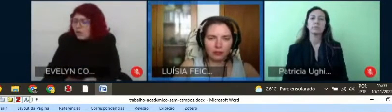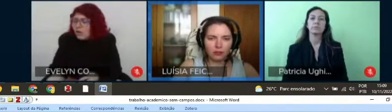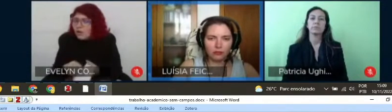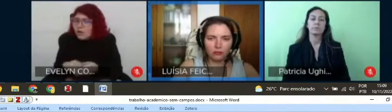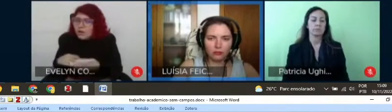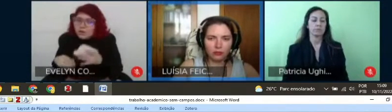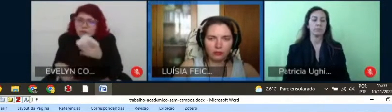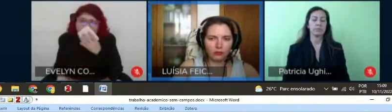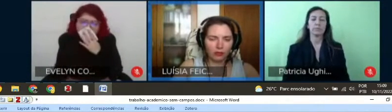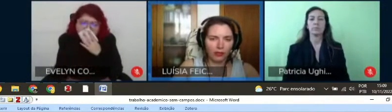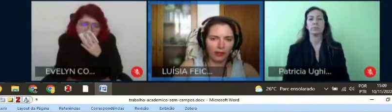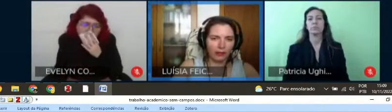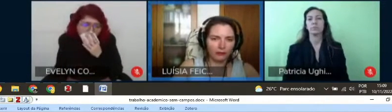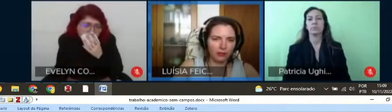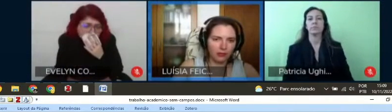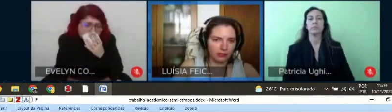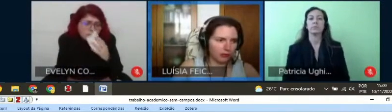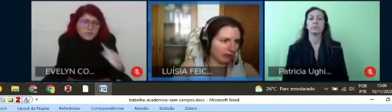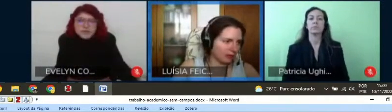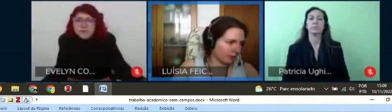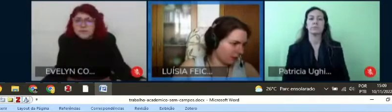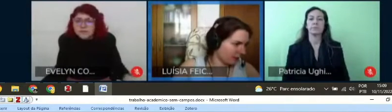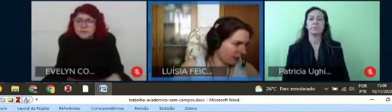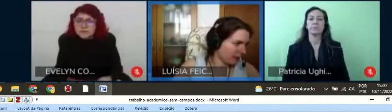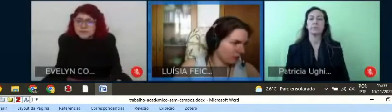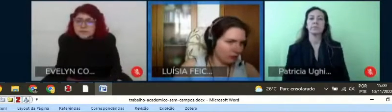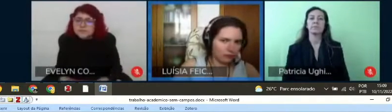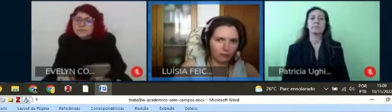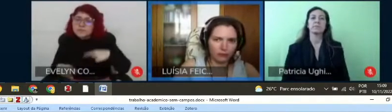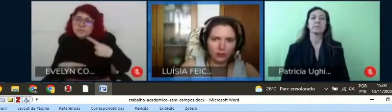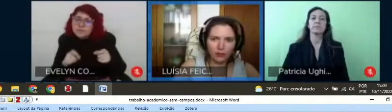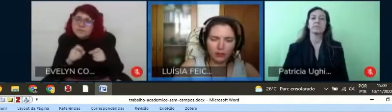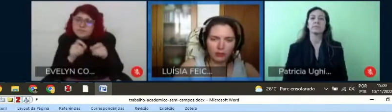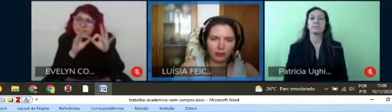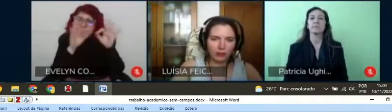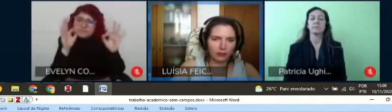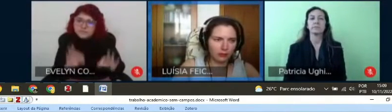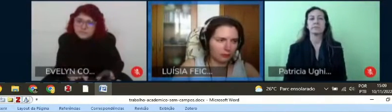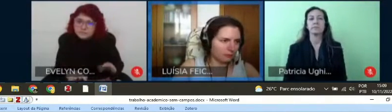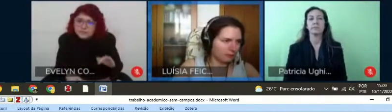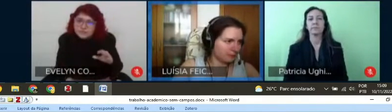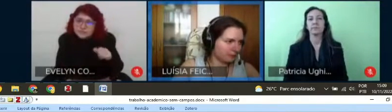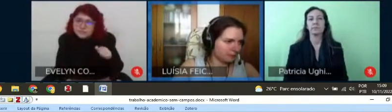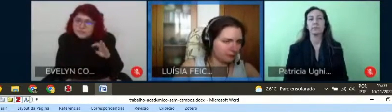Na versão que tu for colocar a ficha catalográfica, é que tu